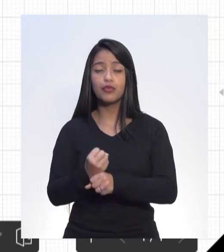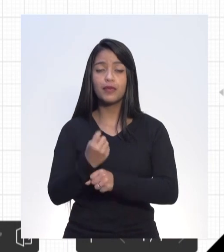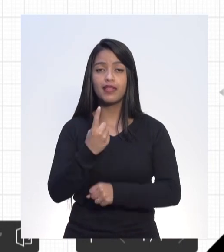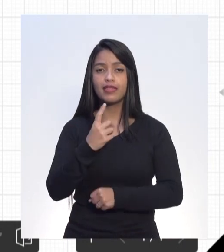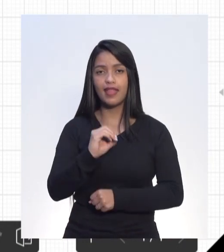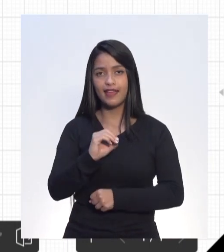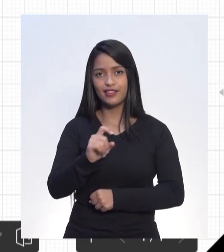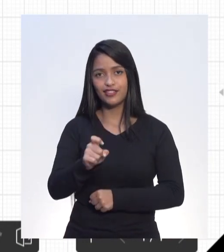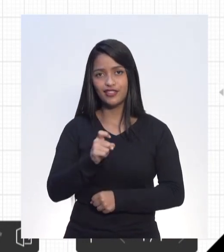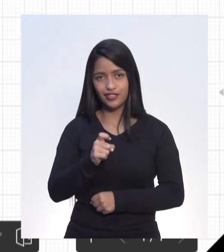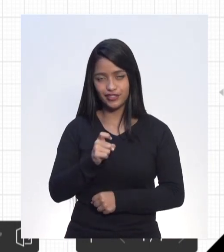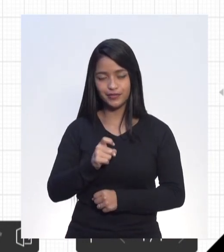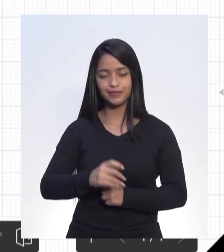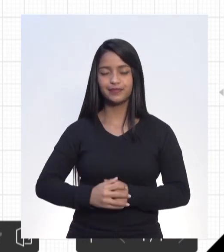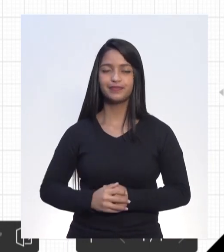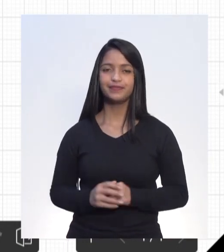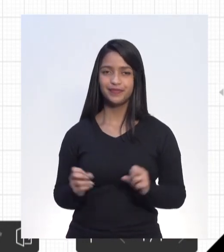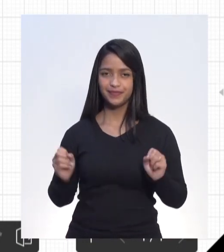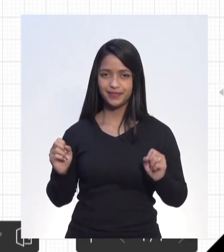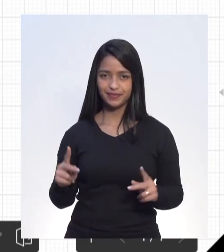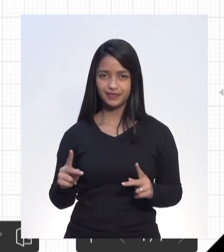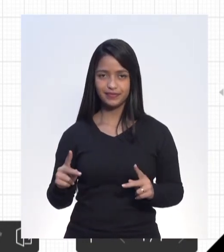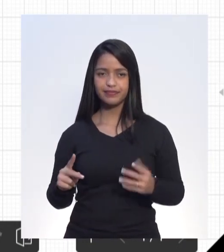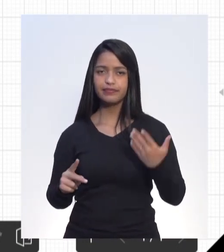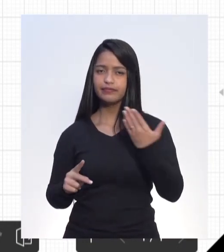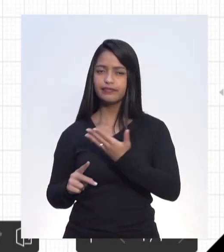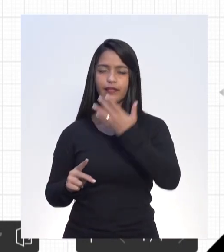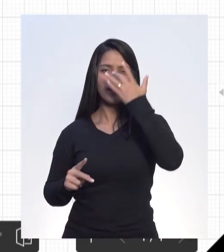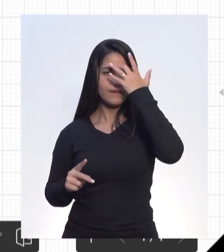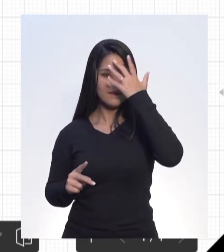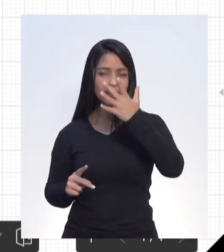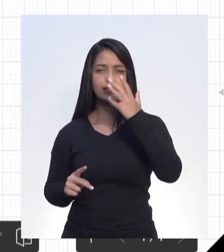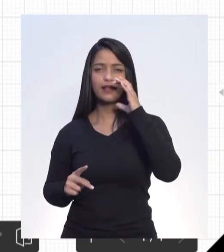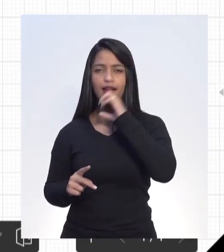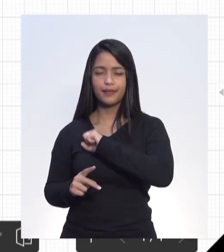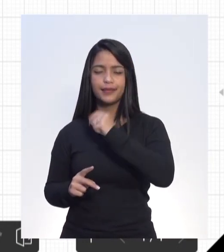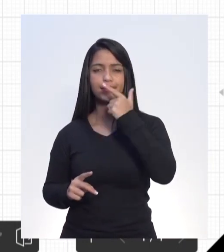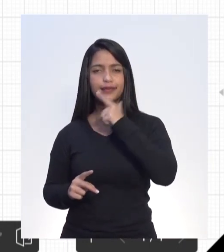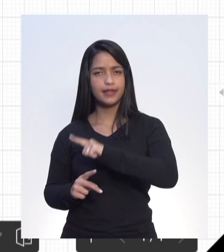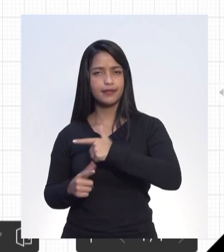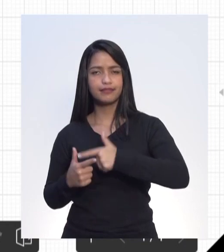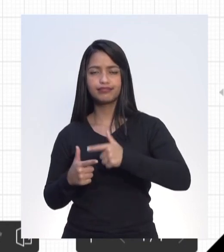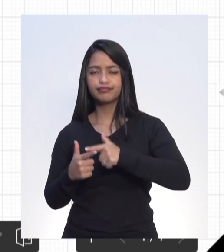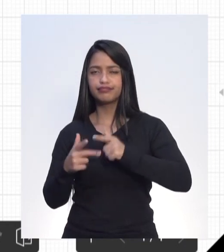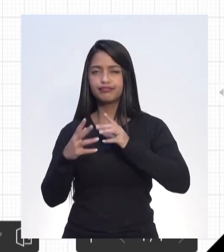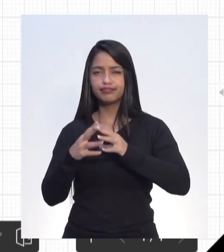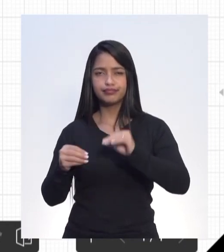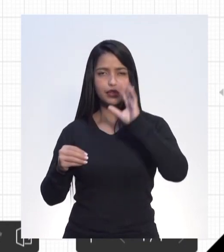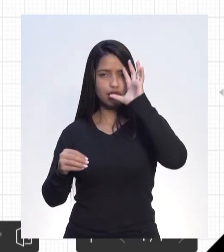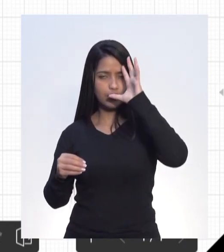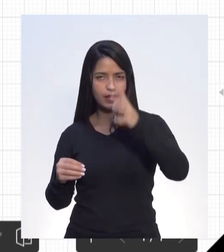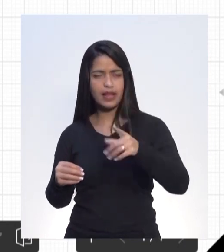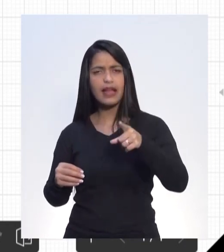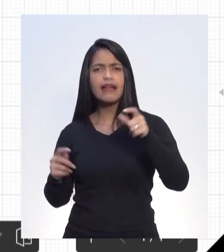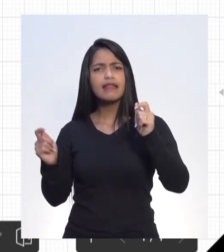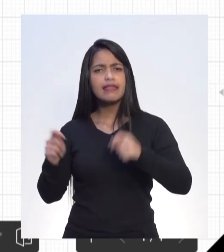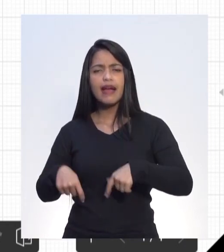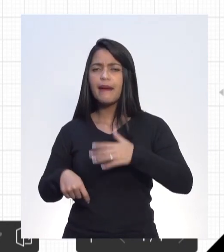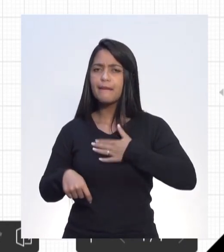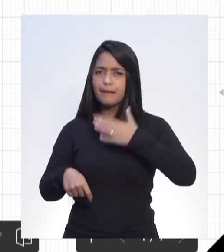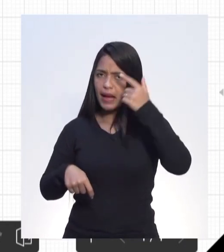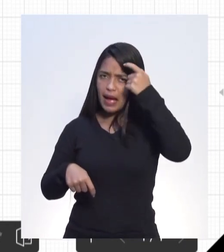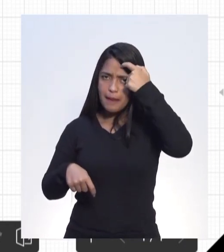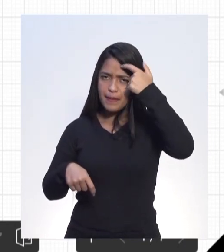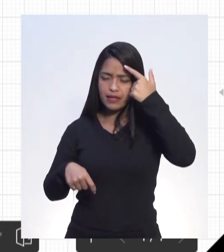aí 10x, tudo bem? É uma forma prática e rápida, né, de você fazer. Professor, posso fazer mentalmente? Pode, não tem